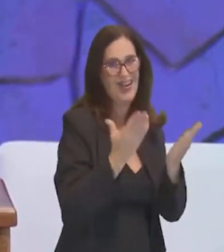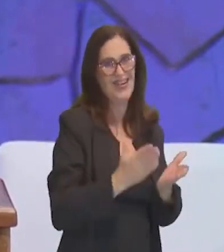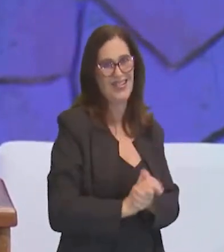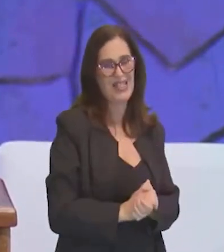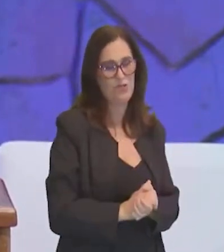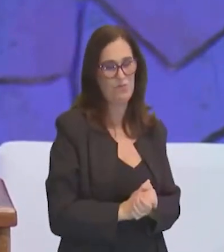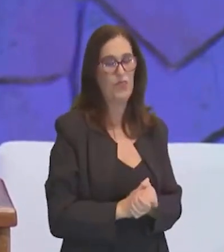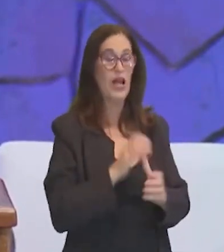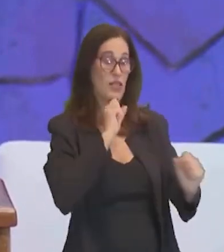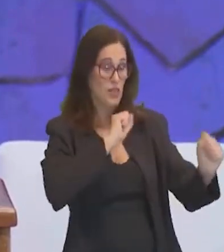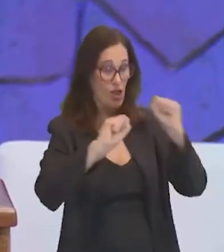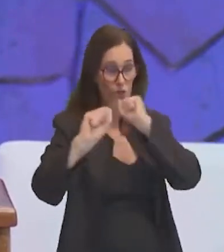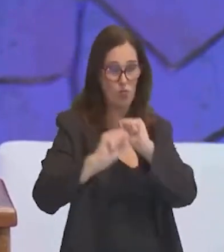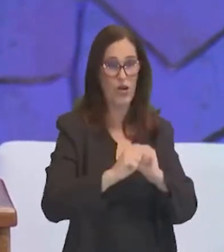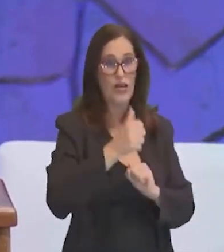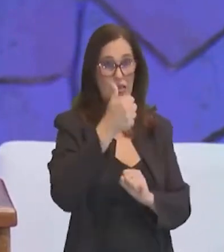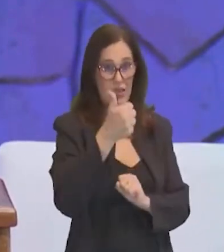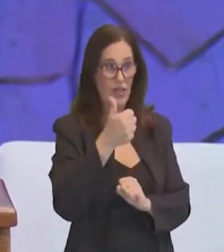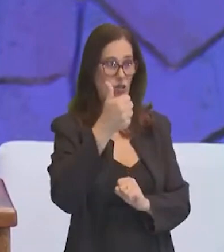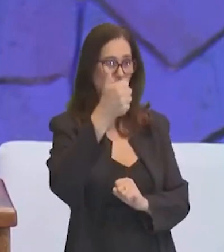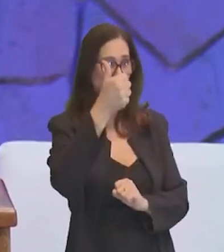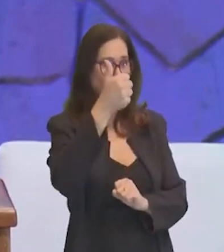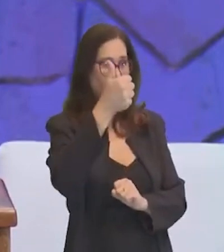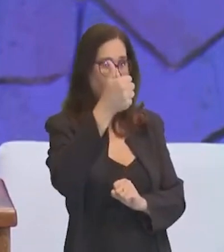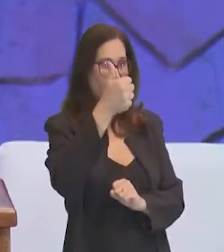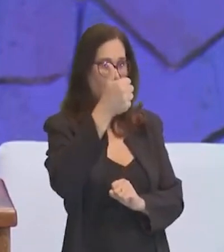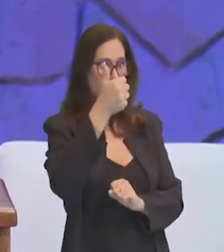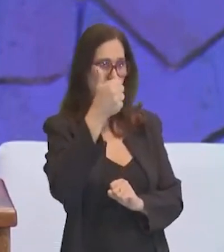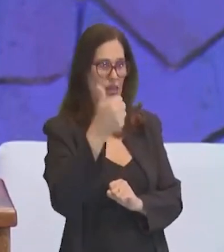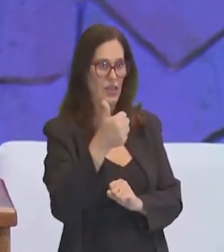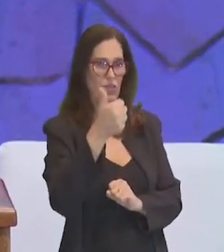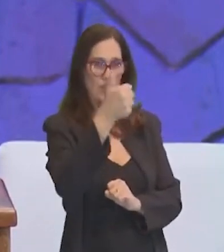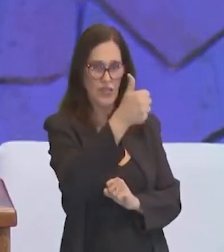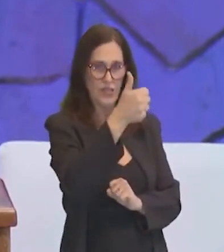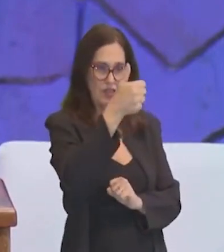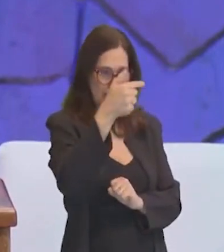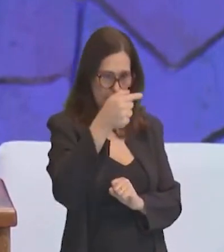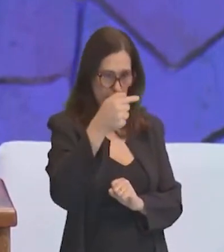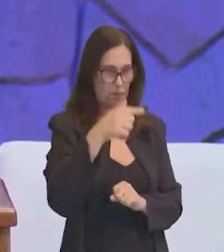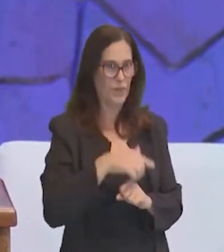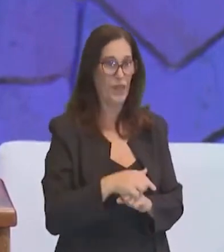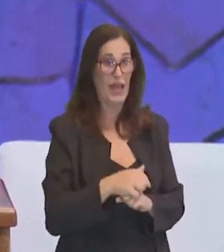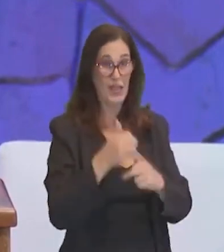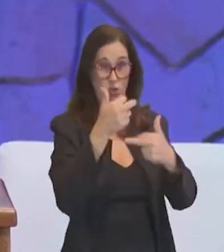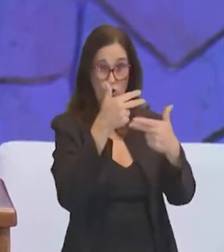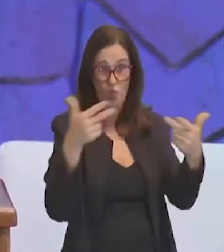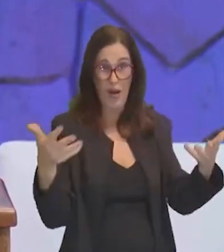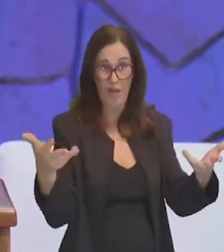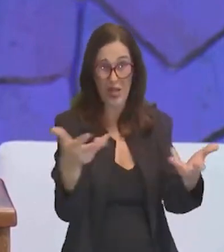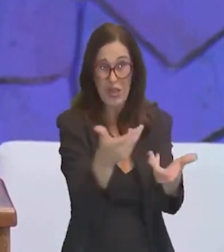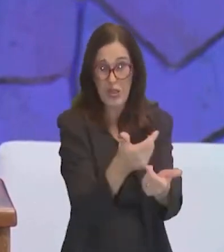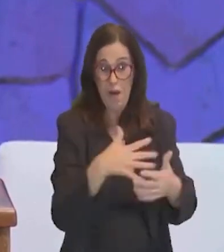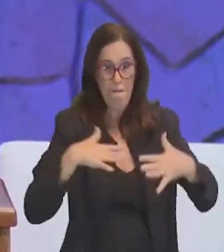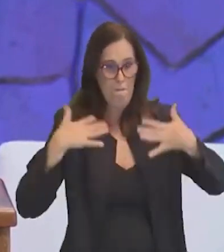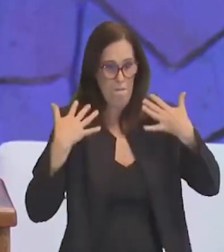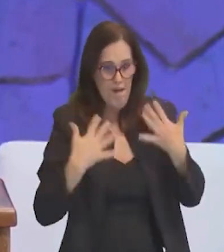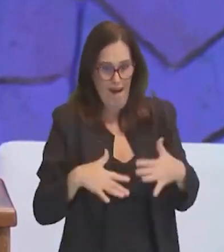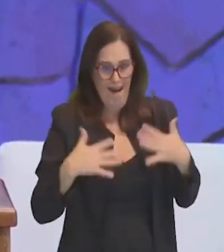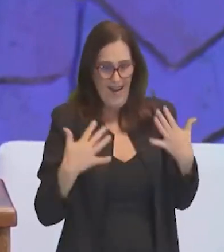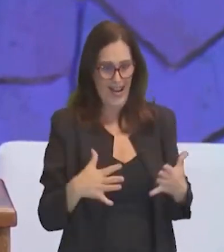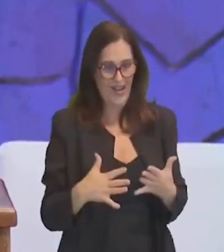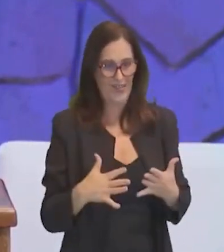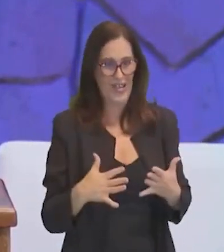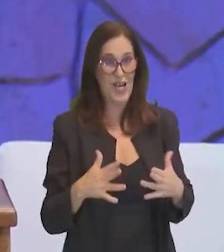Salmo 77 diz que as maravilhas de Deus são tremendas. E através